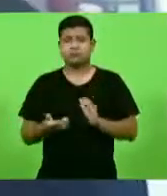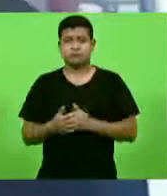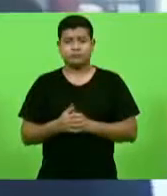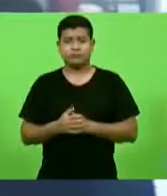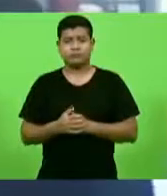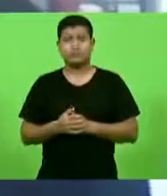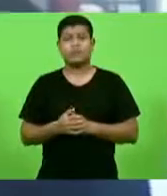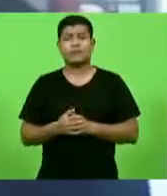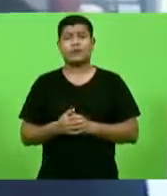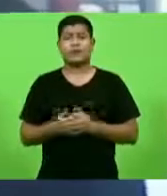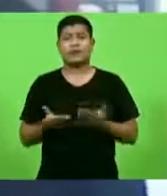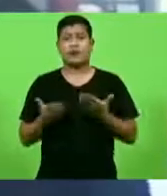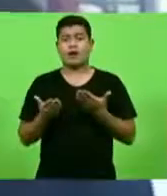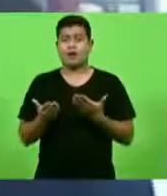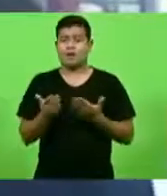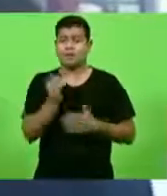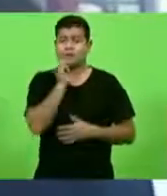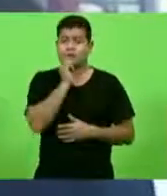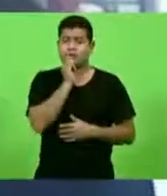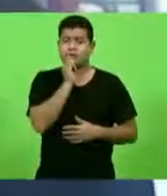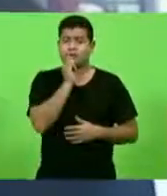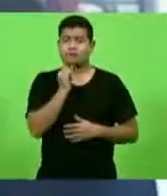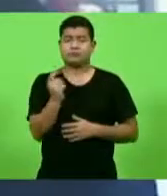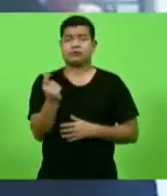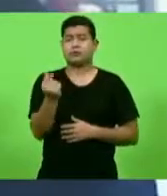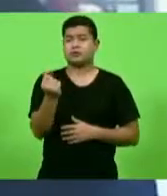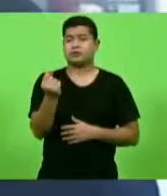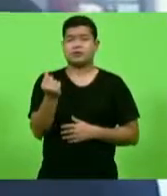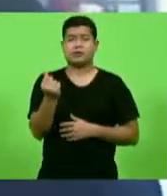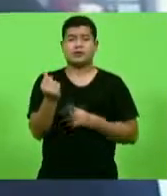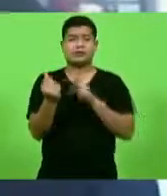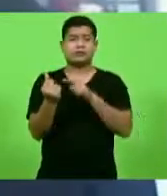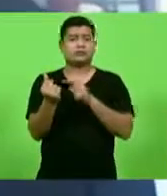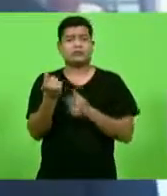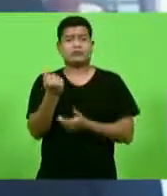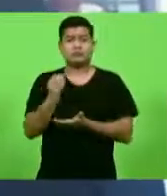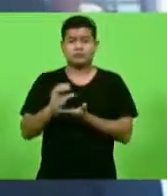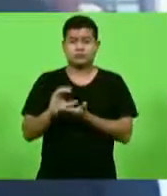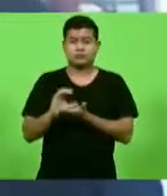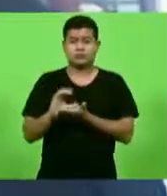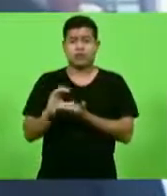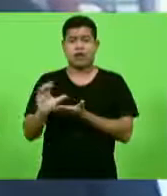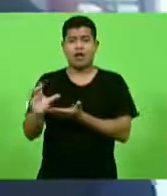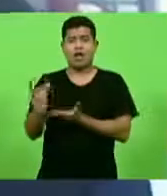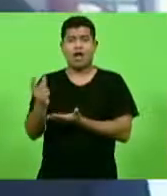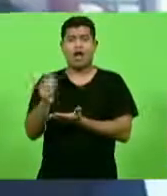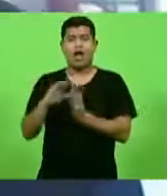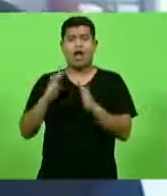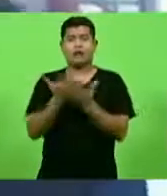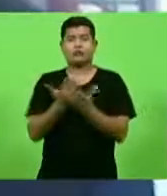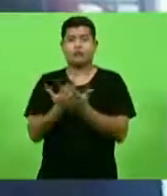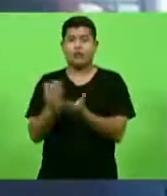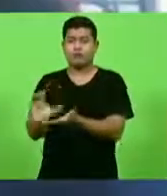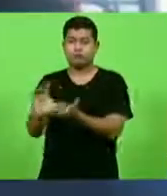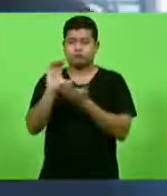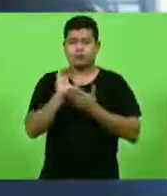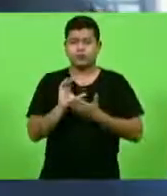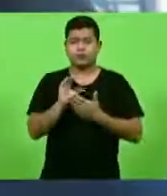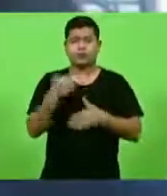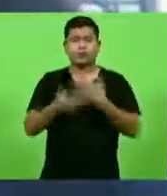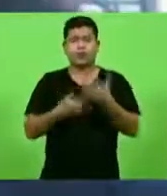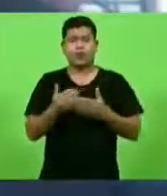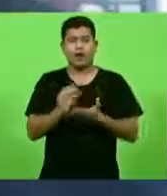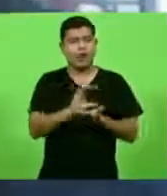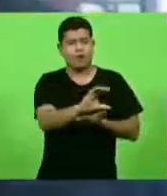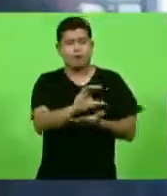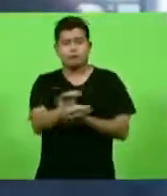saber sobre o dinheiro, certo? Que a escola recebe, aonde a escola investe, sobre